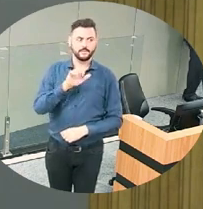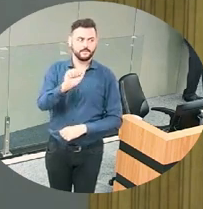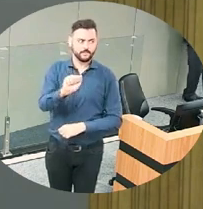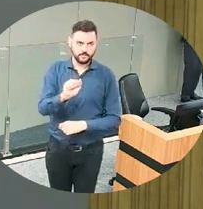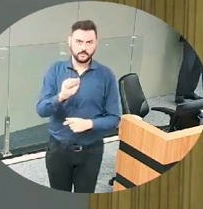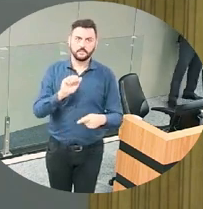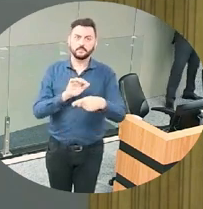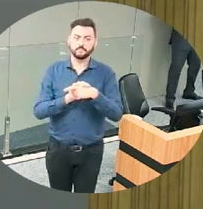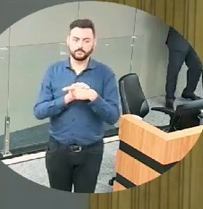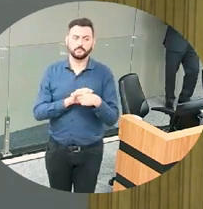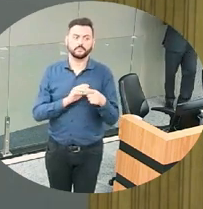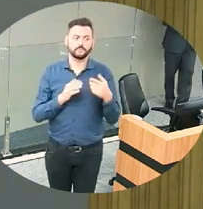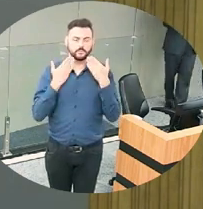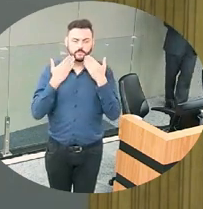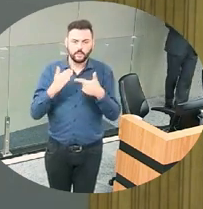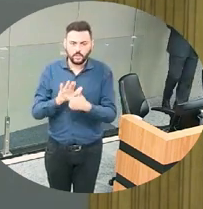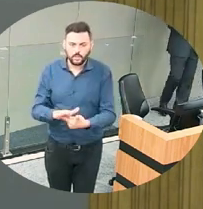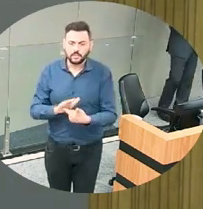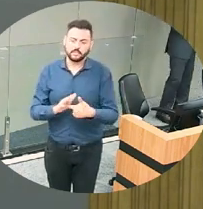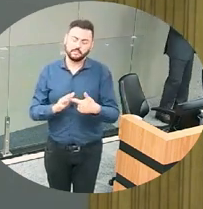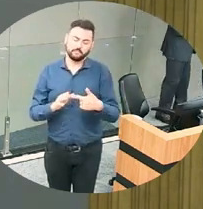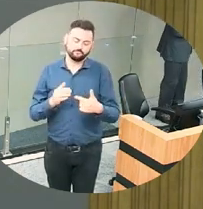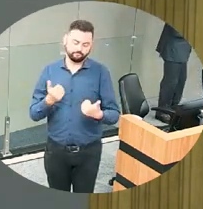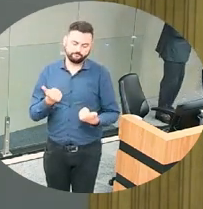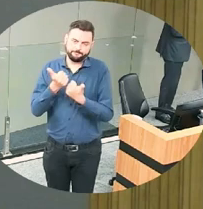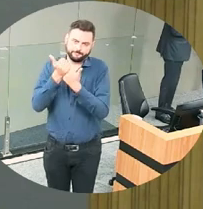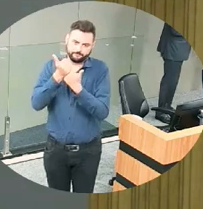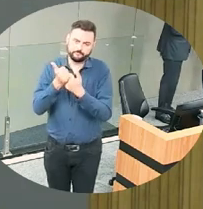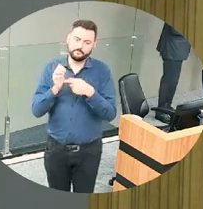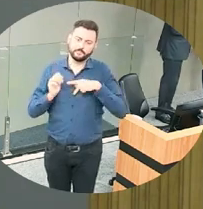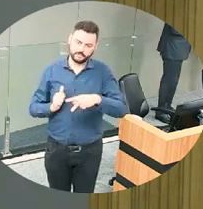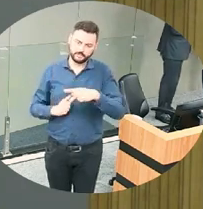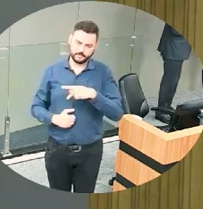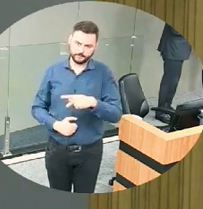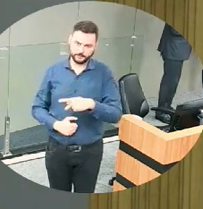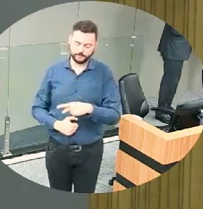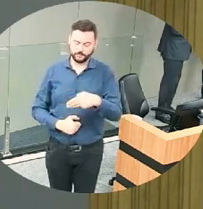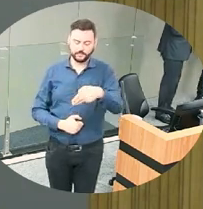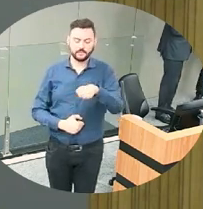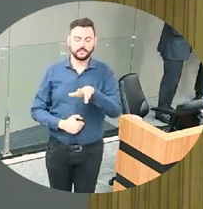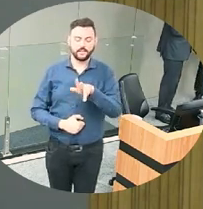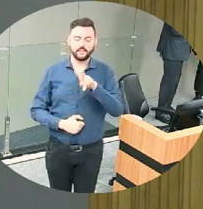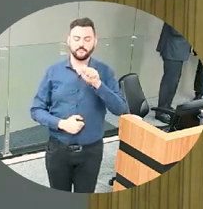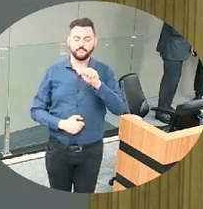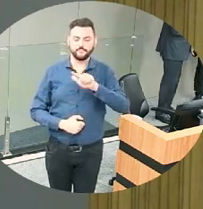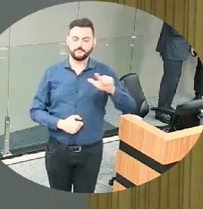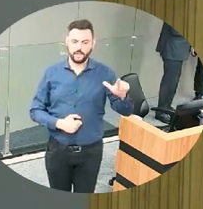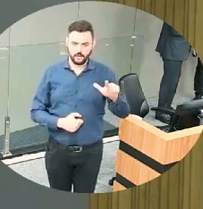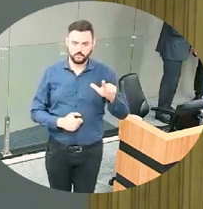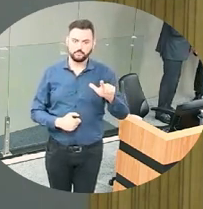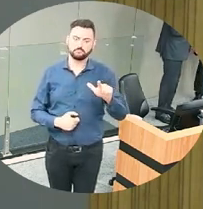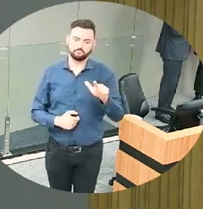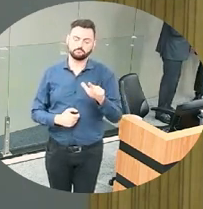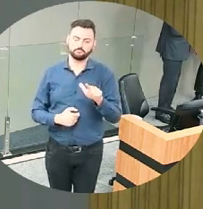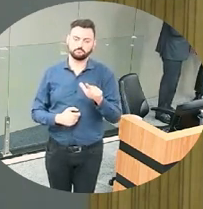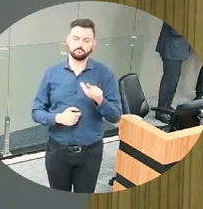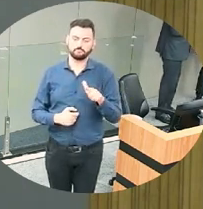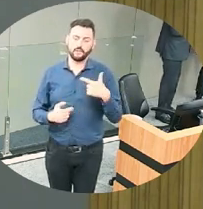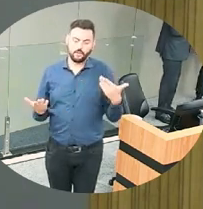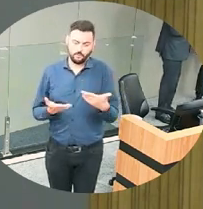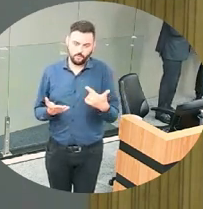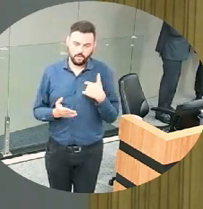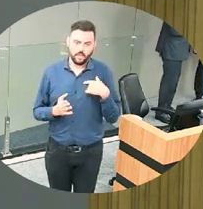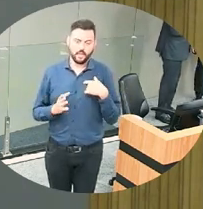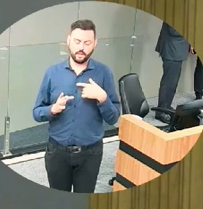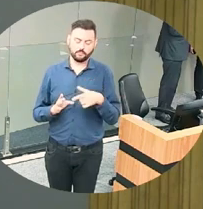presidente no cargo de vice-presidente narbal antnio de Mendonça filete no